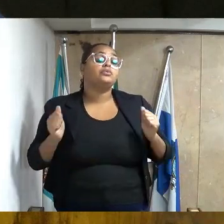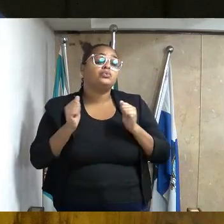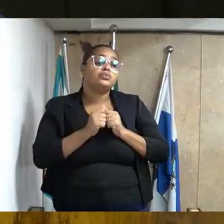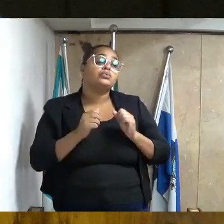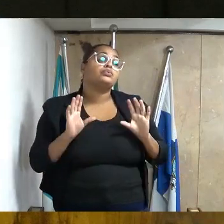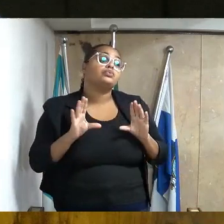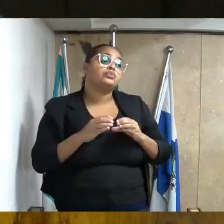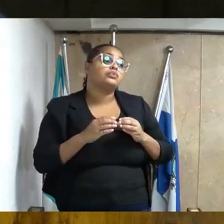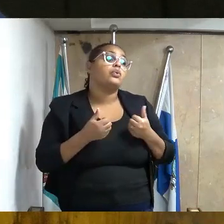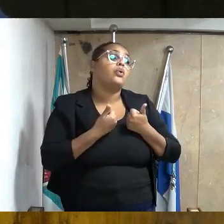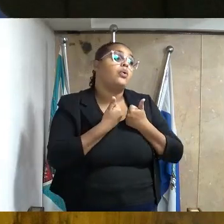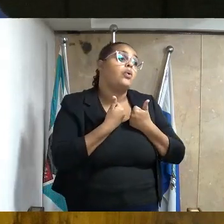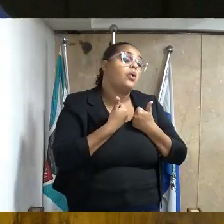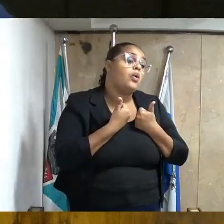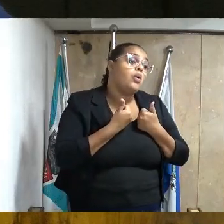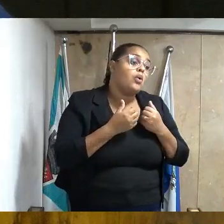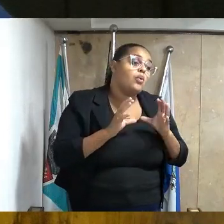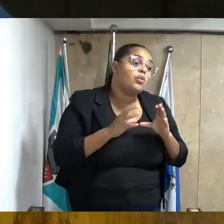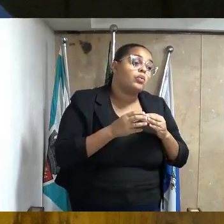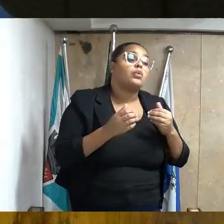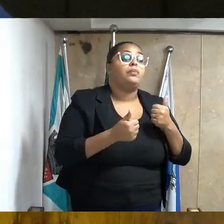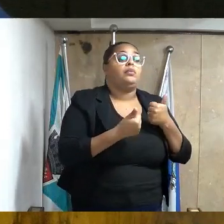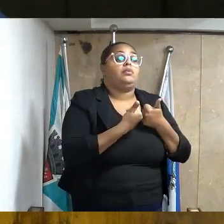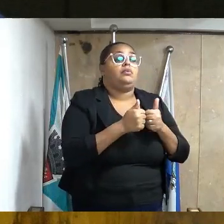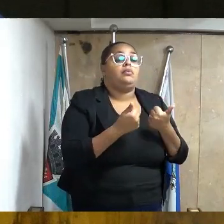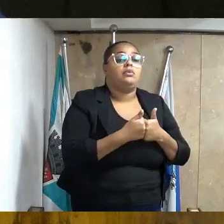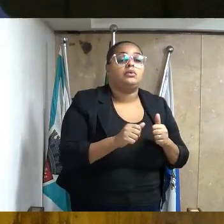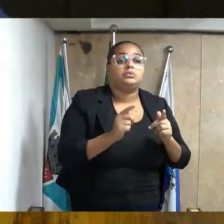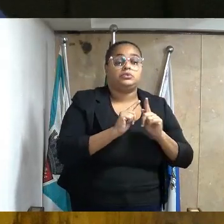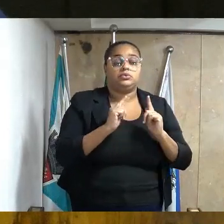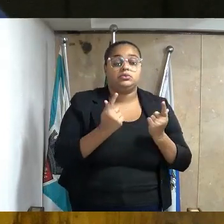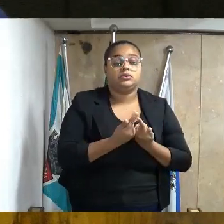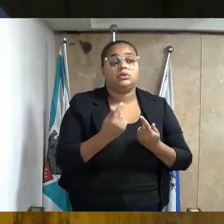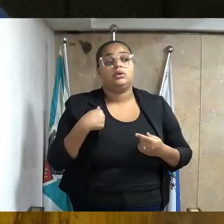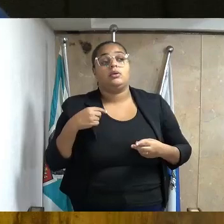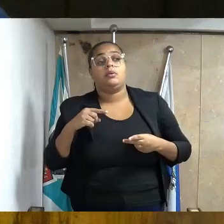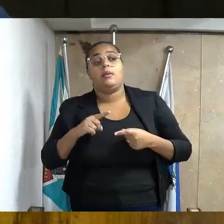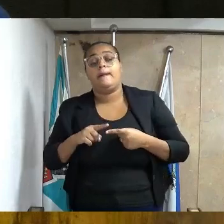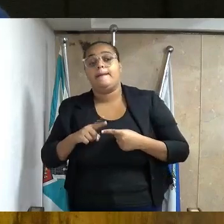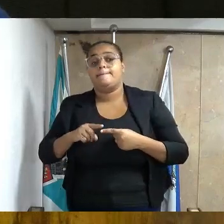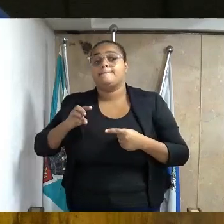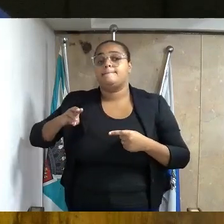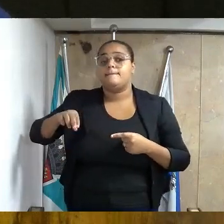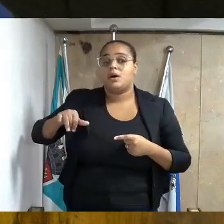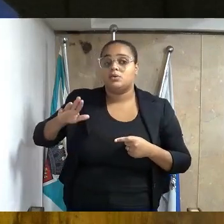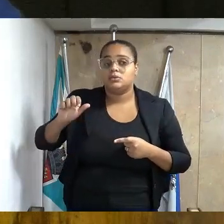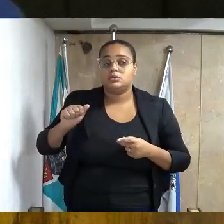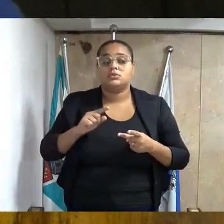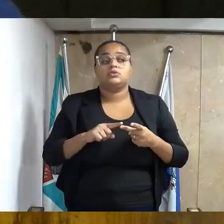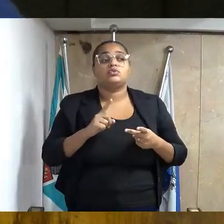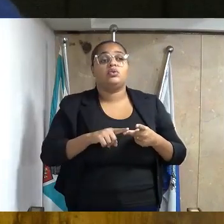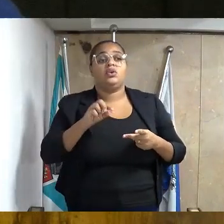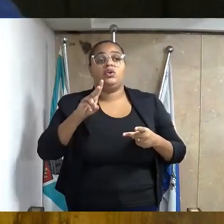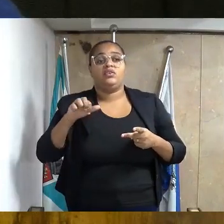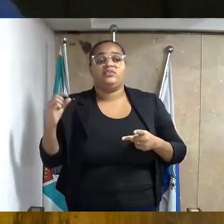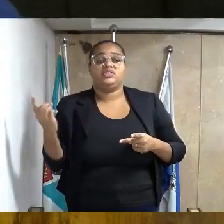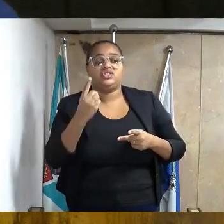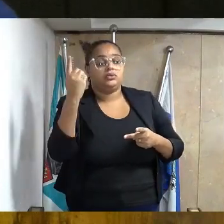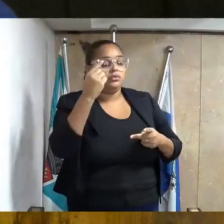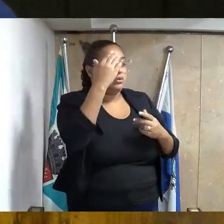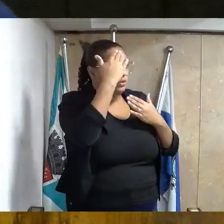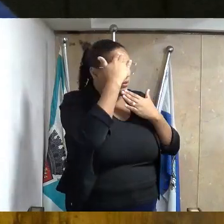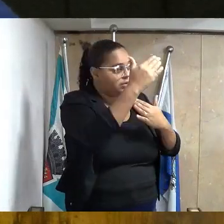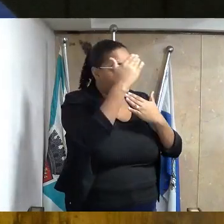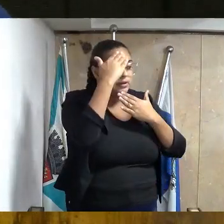comissão de transporte dessa casa, eu, vereador Dr. Maurício, vereador Vitinho Grandão, e eu quero aqui